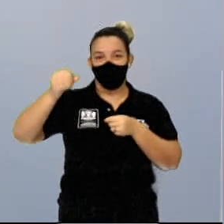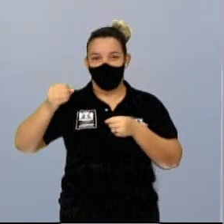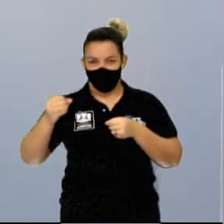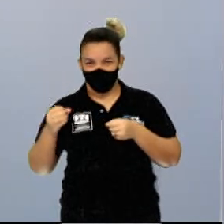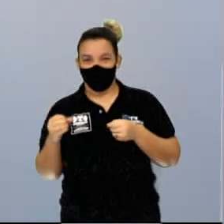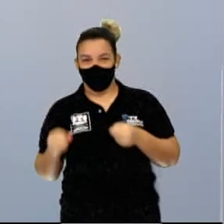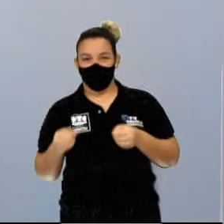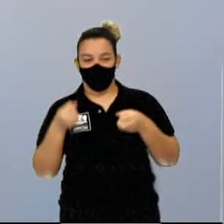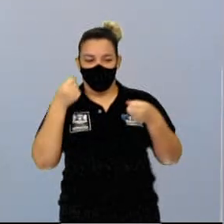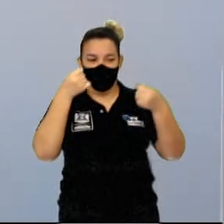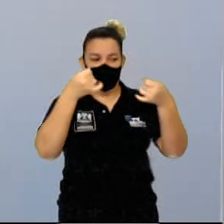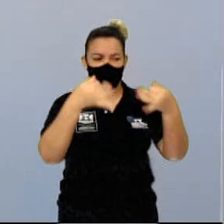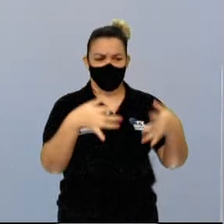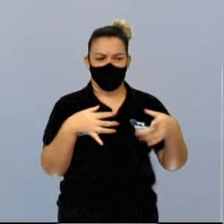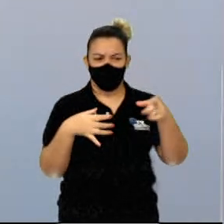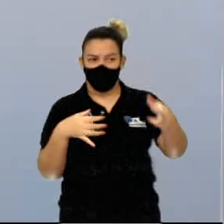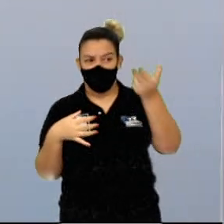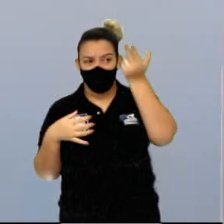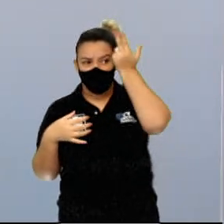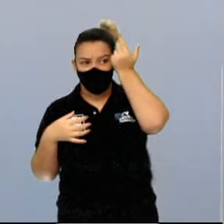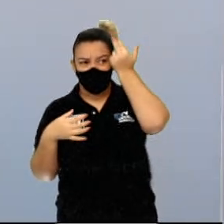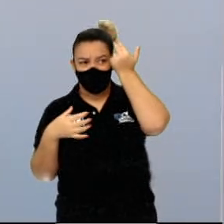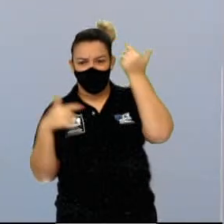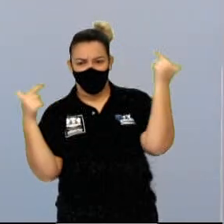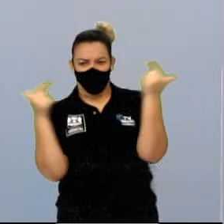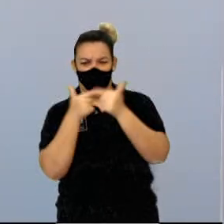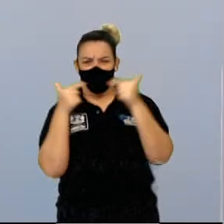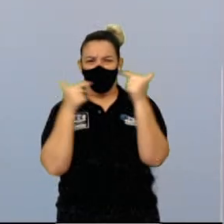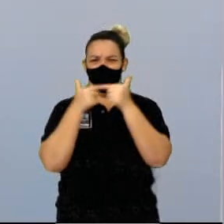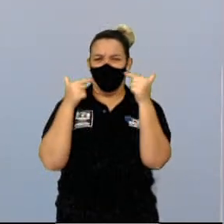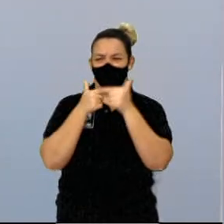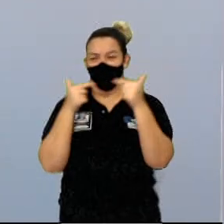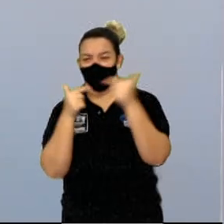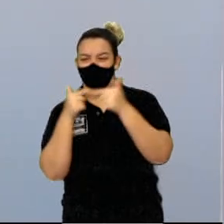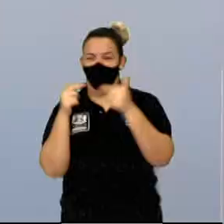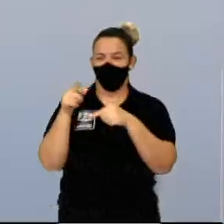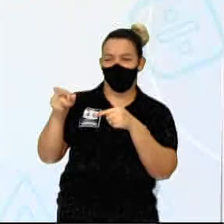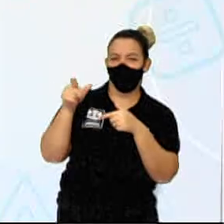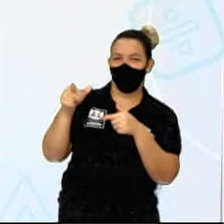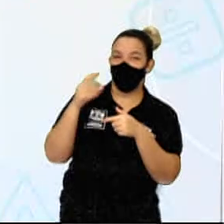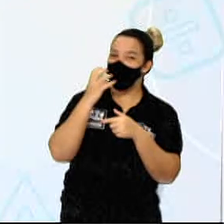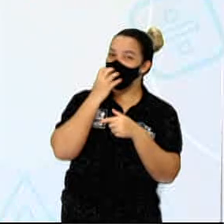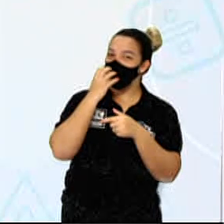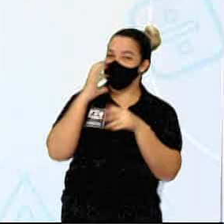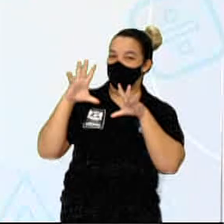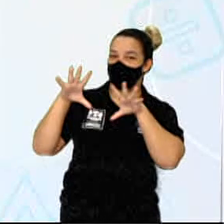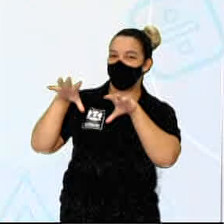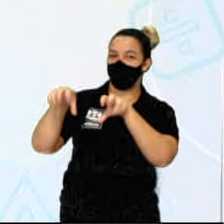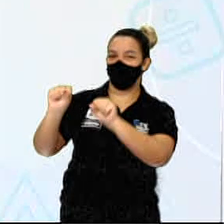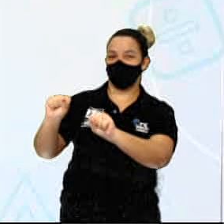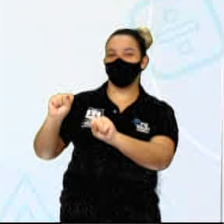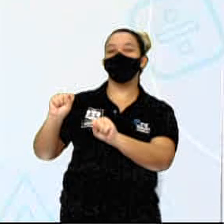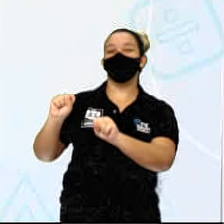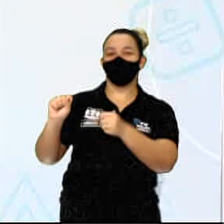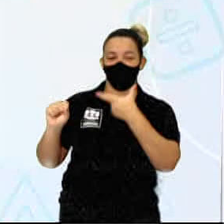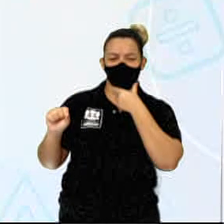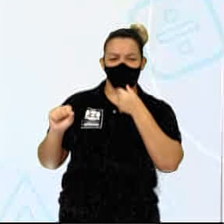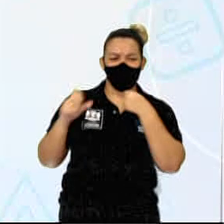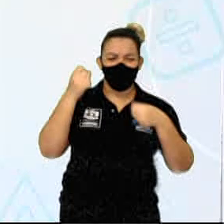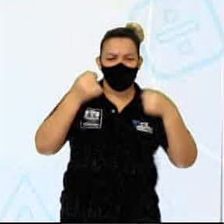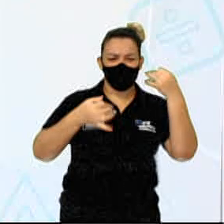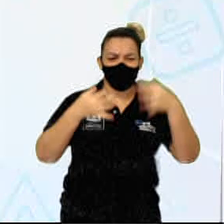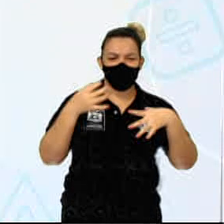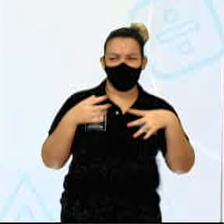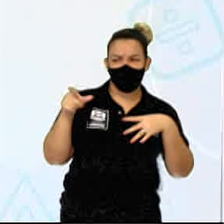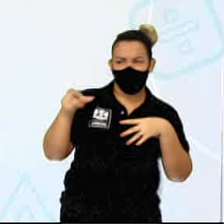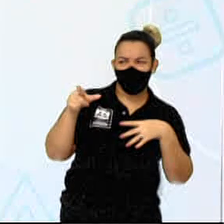né, ele vai ridicularizar o cão de caça, dizendo que a lebre é melhor corredor do que ele, não